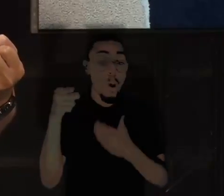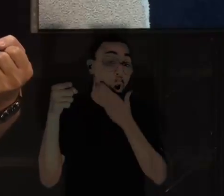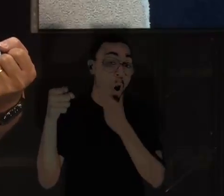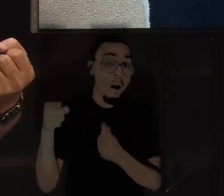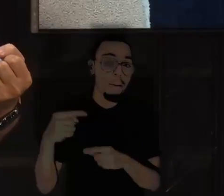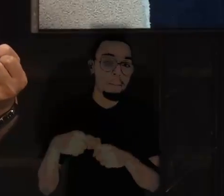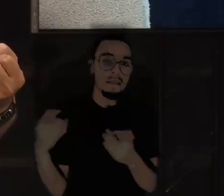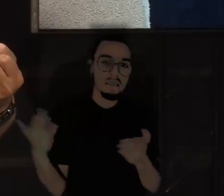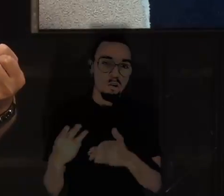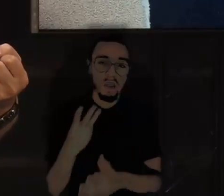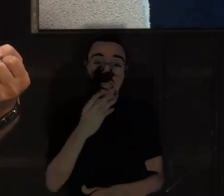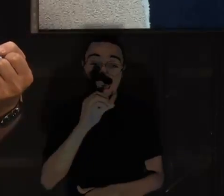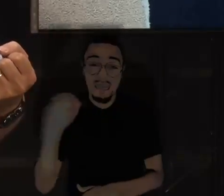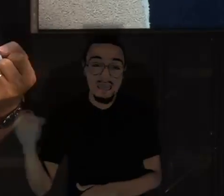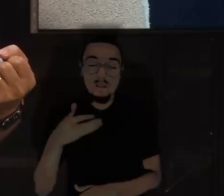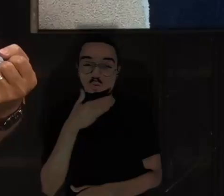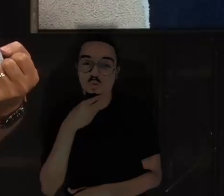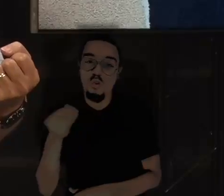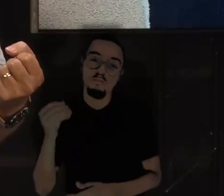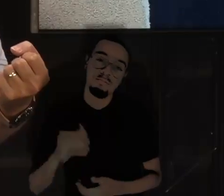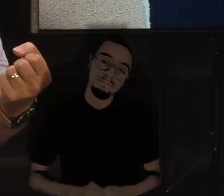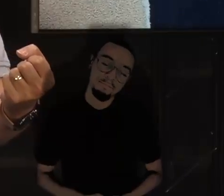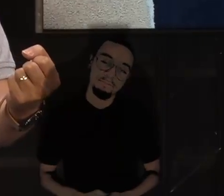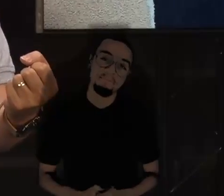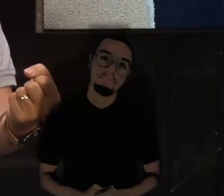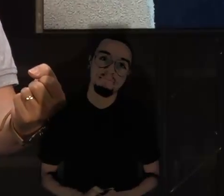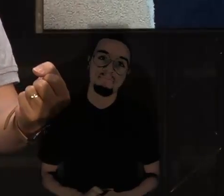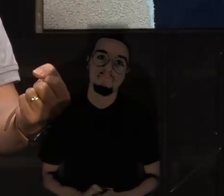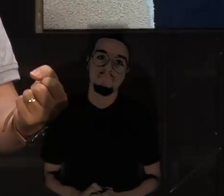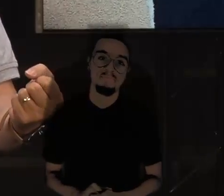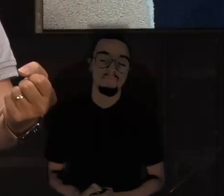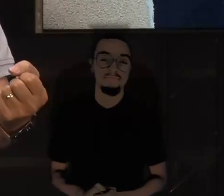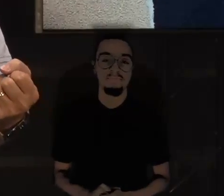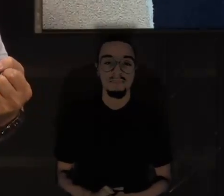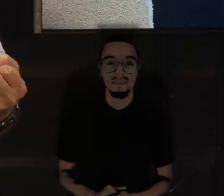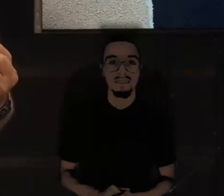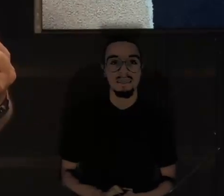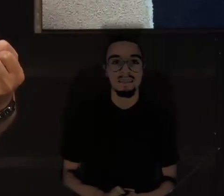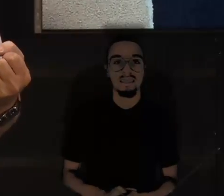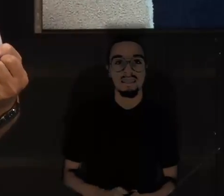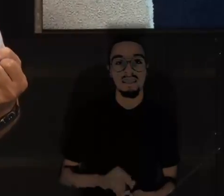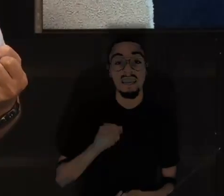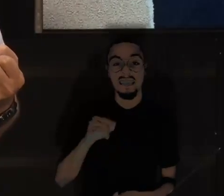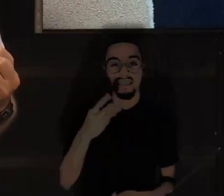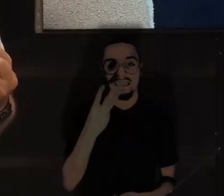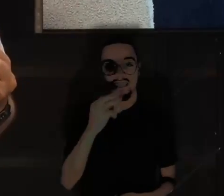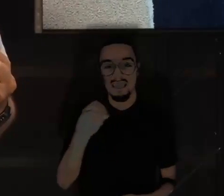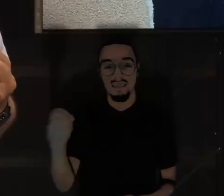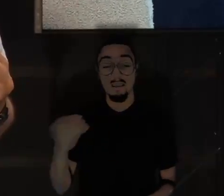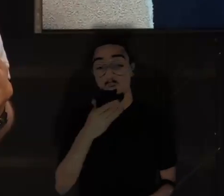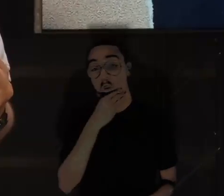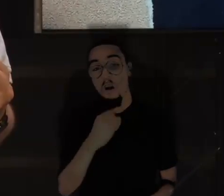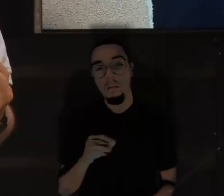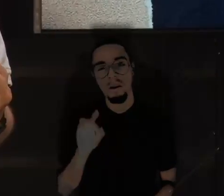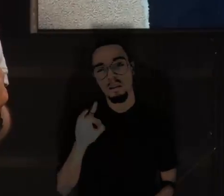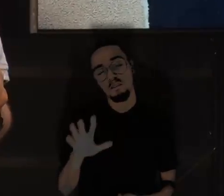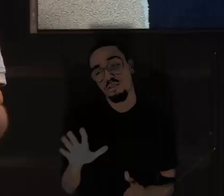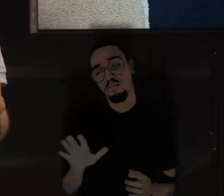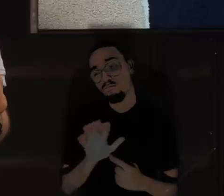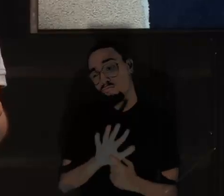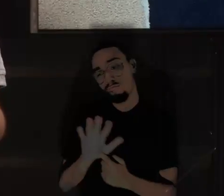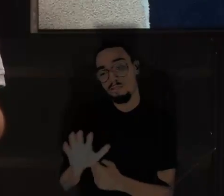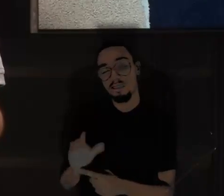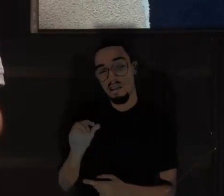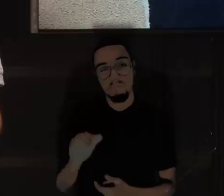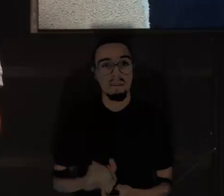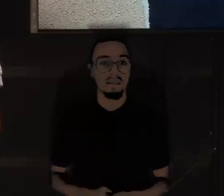E eu digo a você que os 300 homens eram apenas um emblema, porque quem ganhou aquela batalha contra os midianitas não